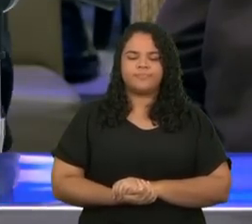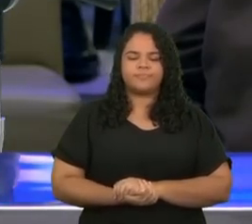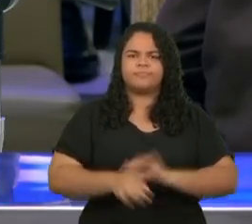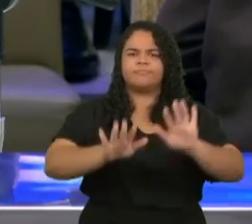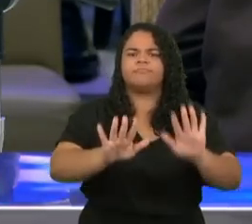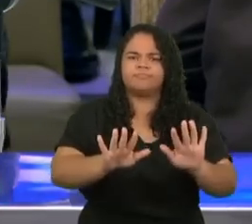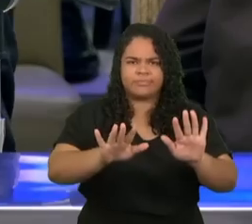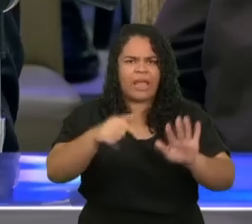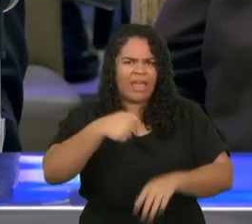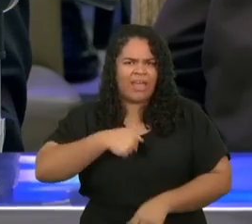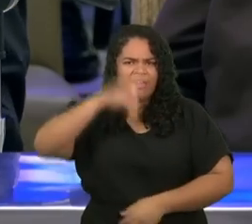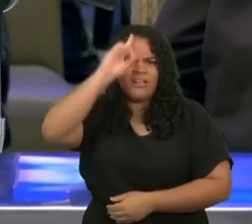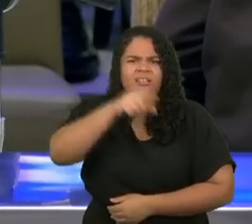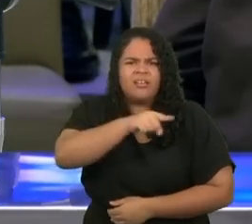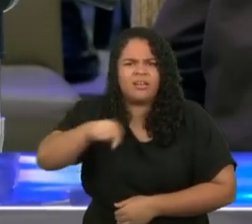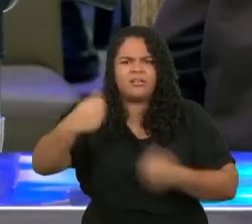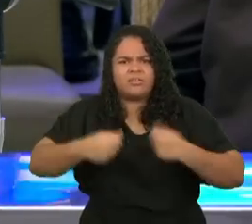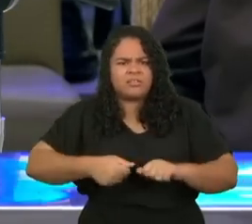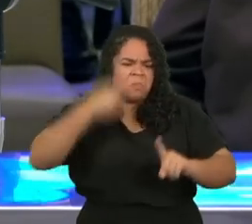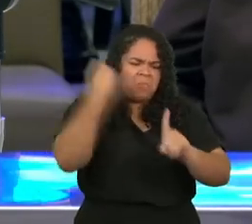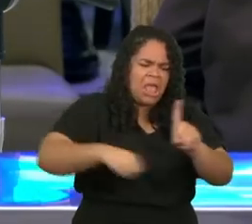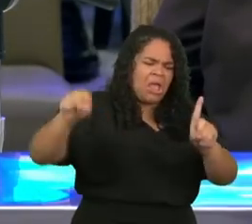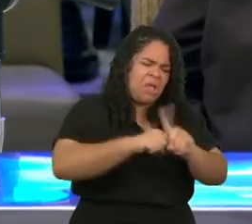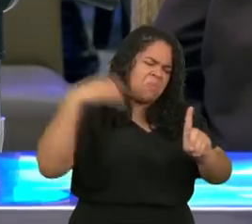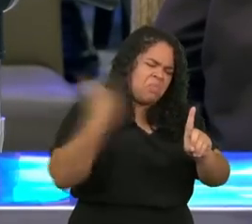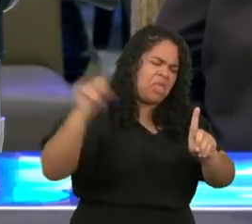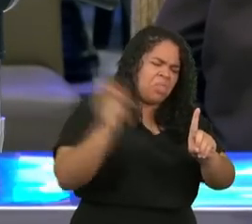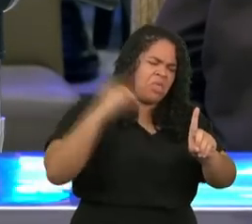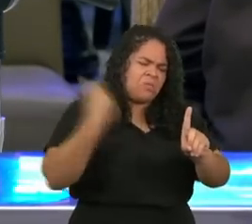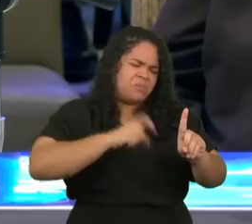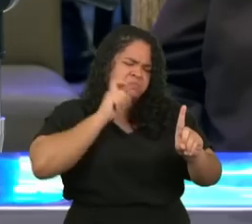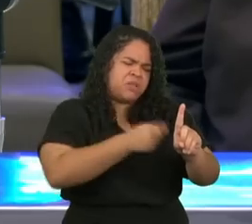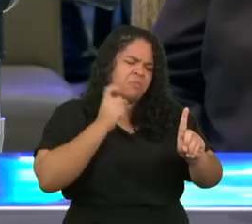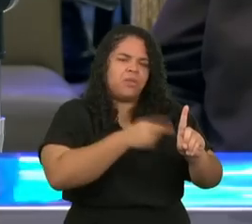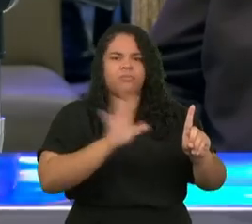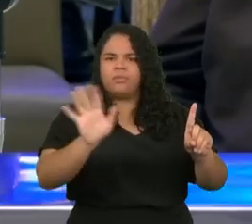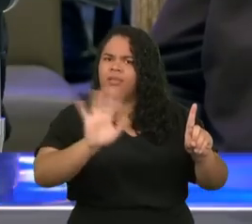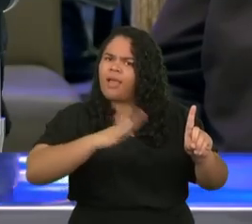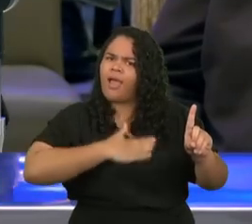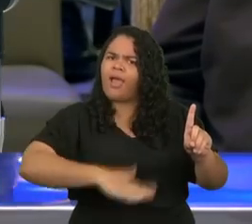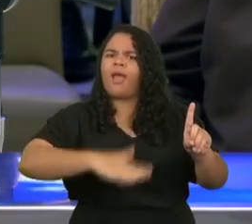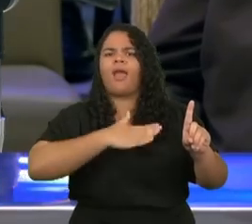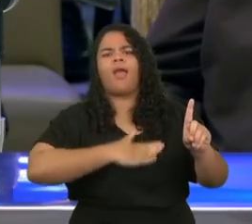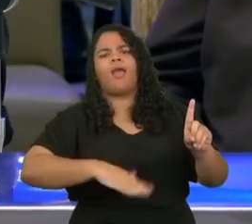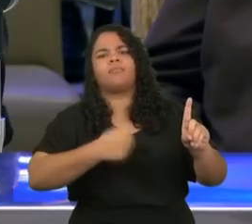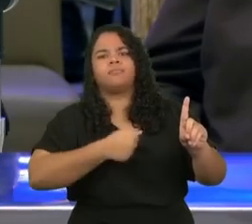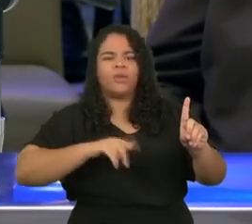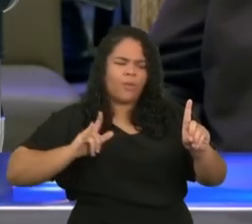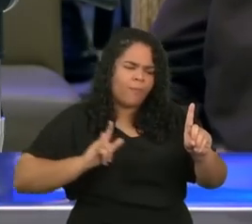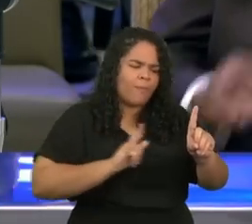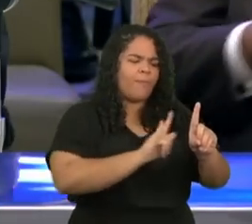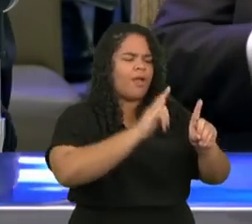espancar os filhos não estou mandando ser ignorante Grosso áspero Não tente conquistá-los com